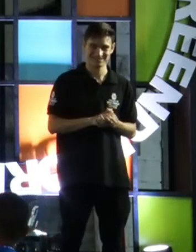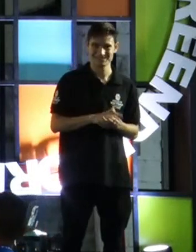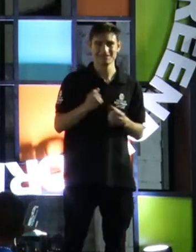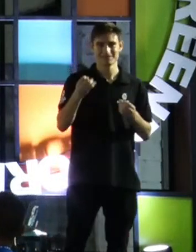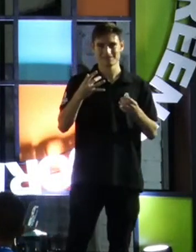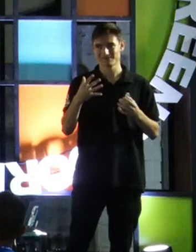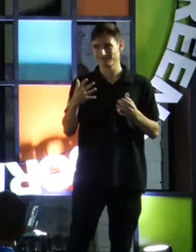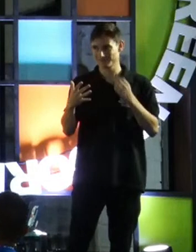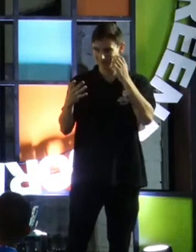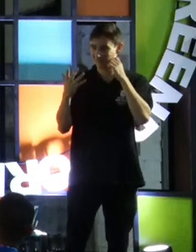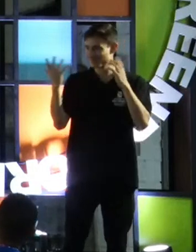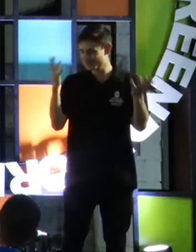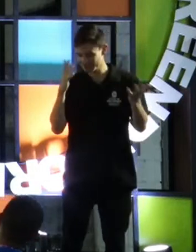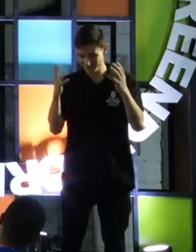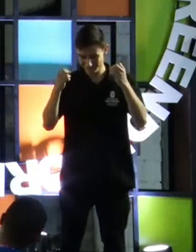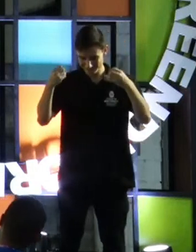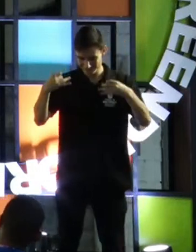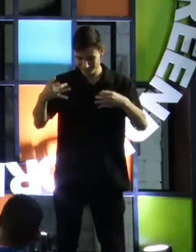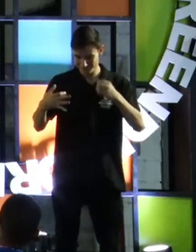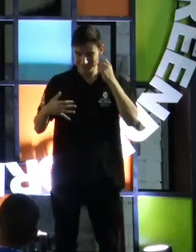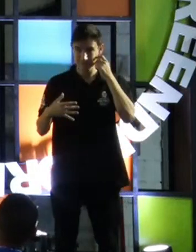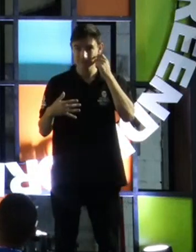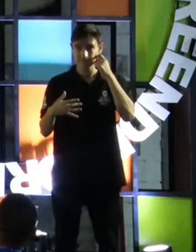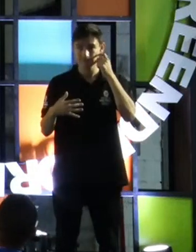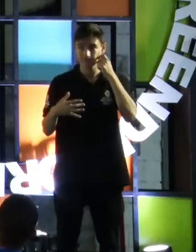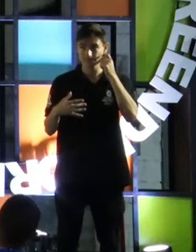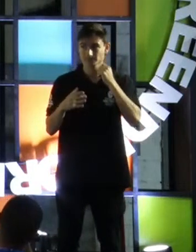já me distraiu. Estava onde mesmo? Enfim,